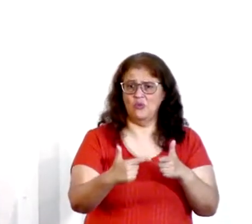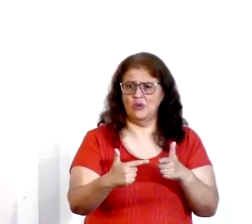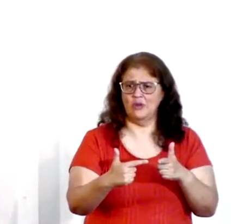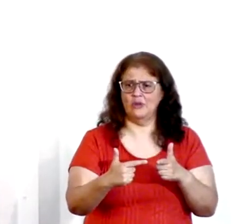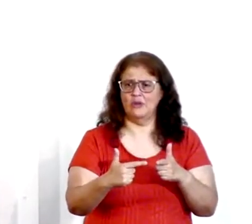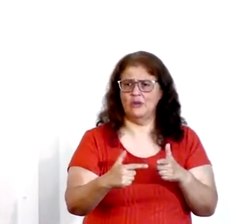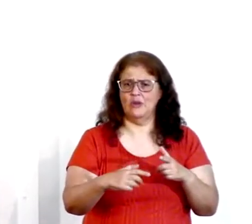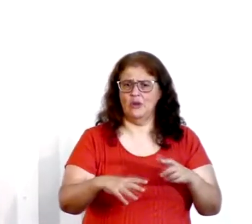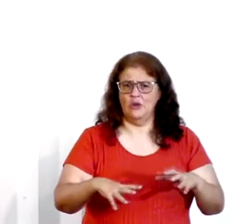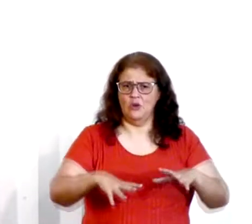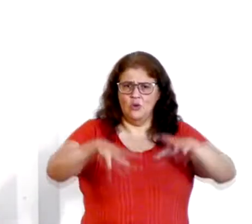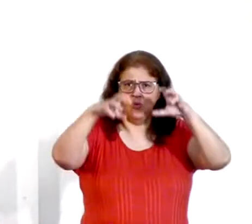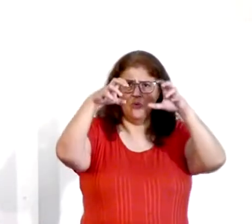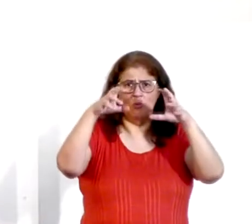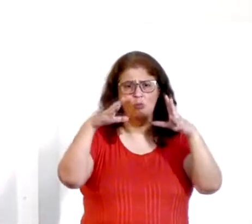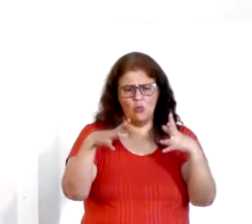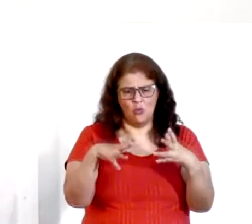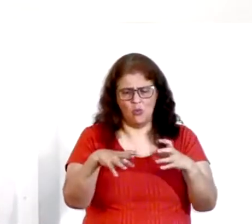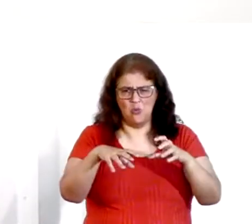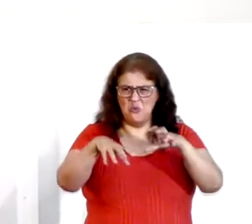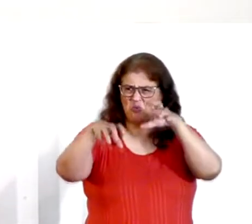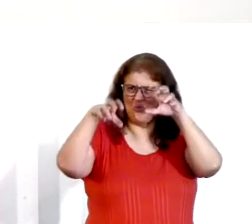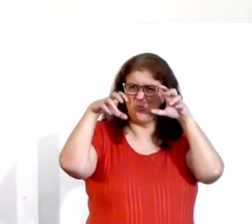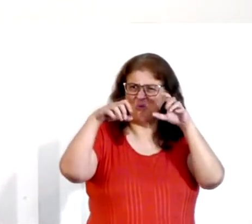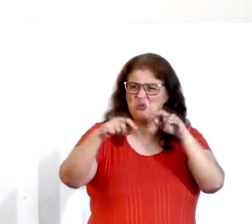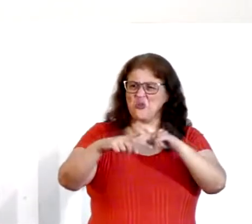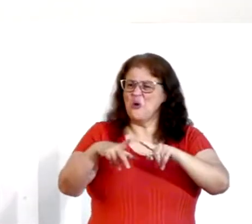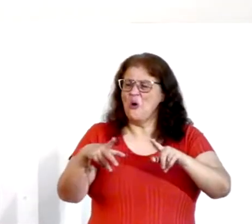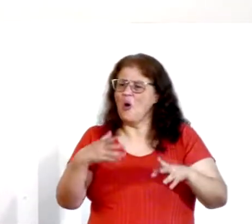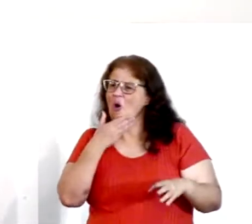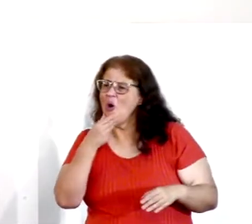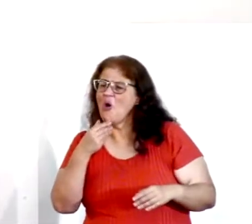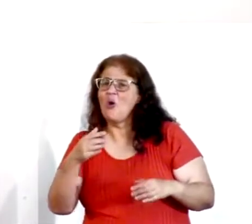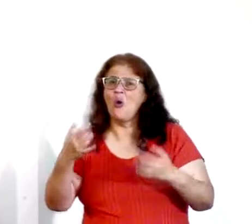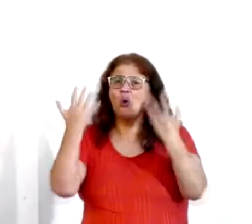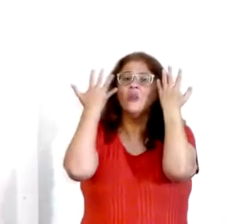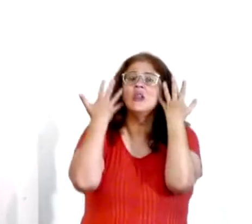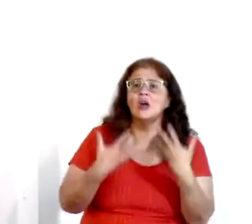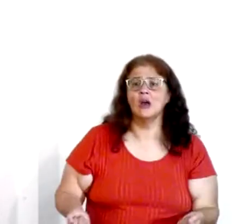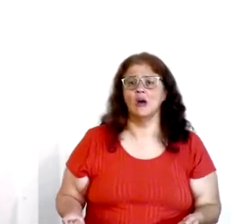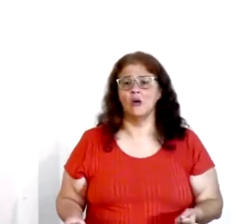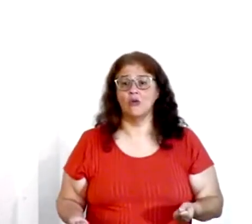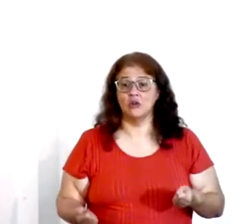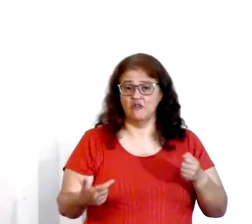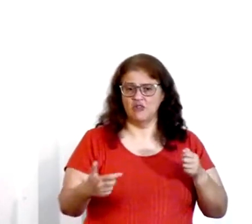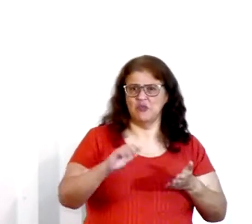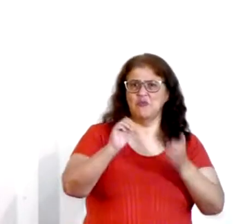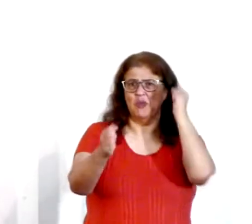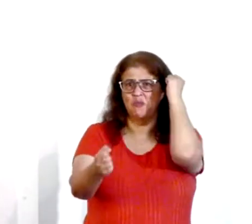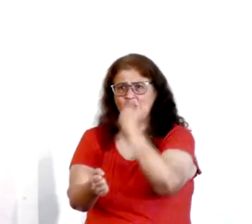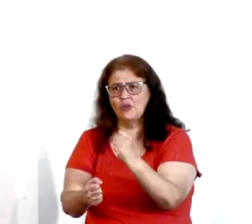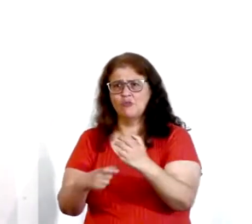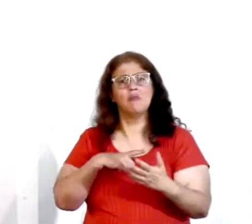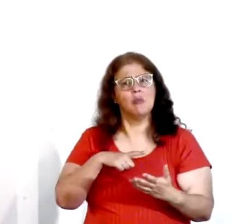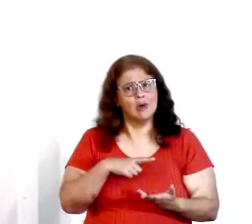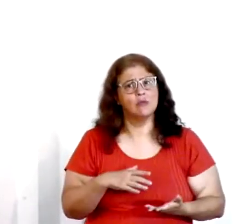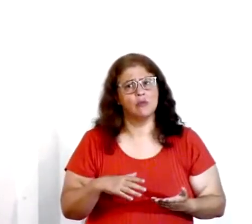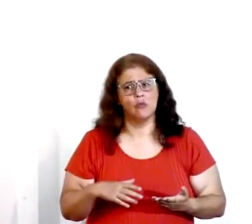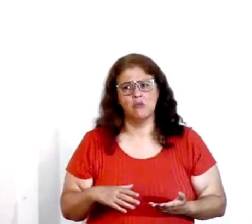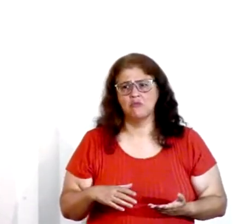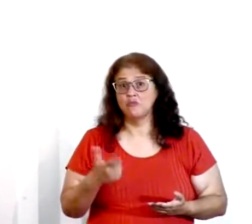homem valente, um homem de guerra, um homem que não tinha medo do seu